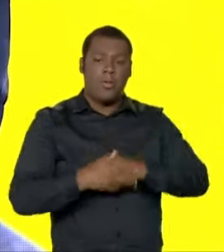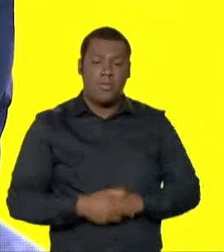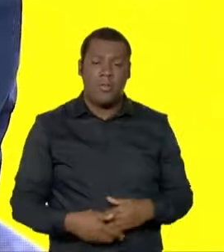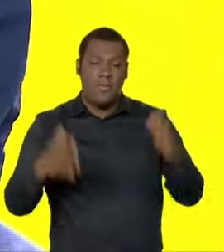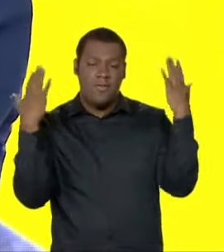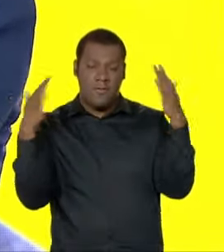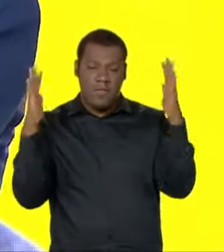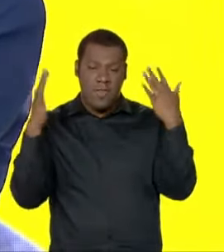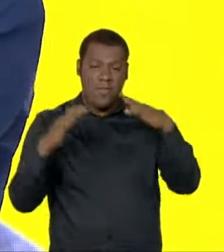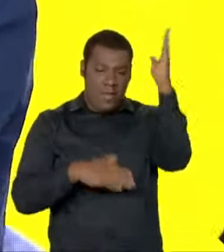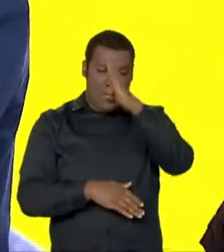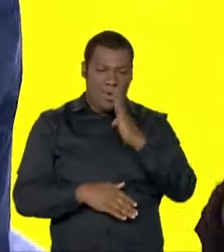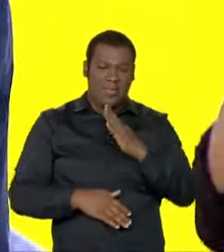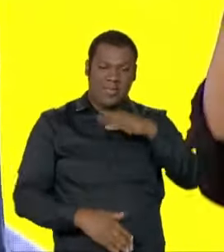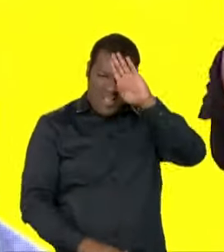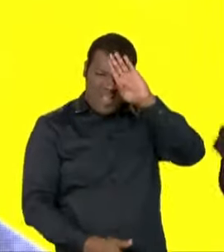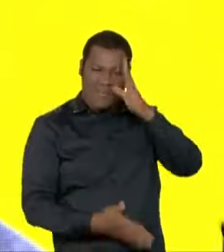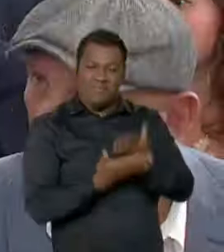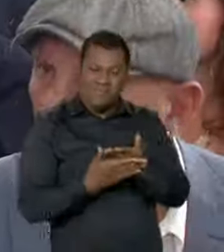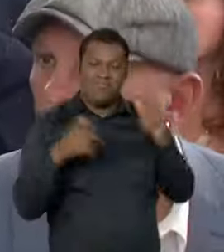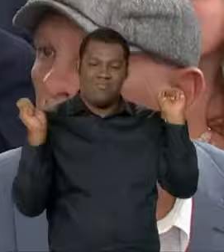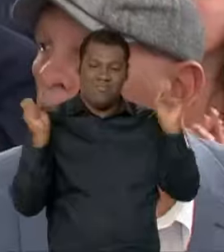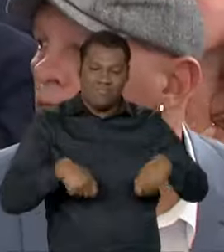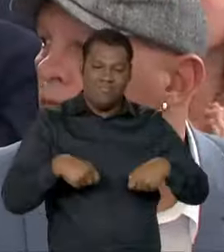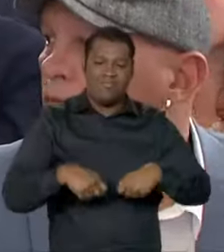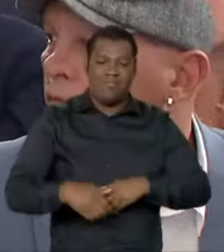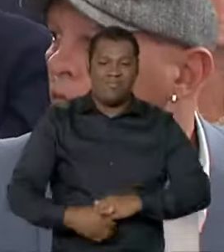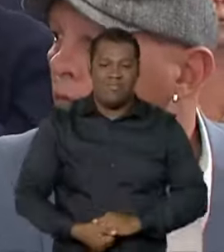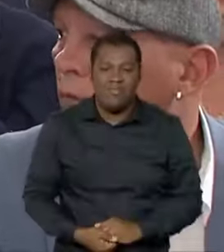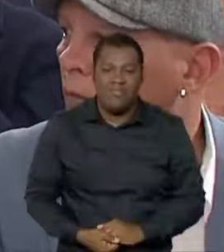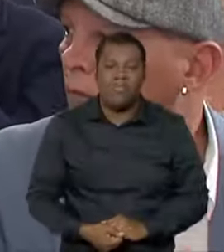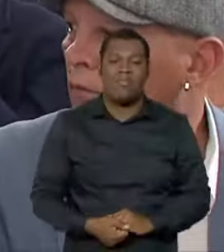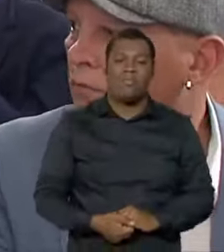Viva o Brasil, vamos acreditar.